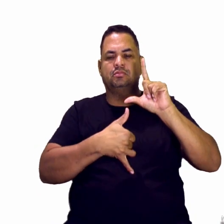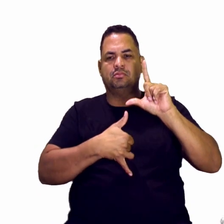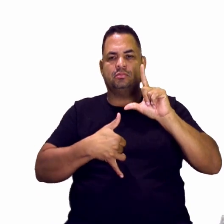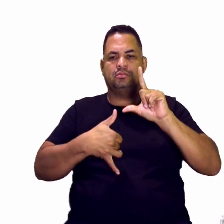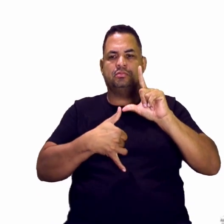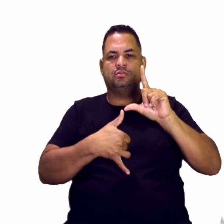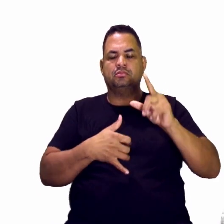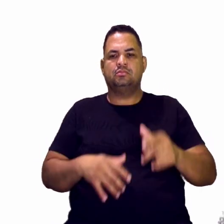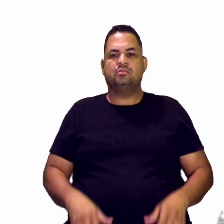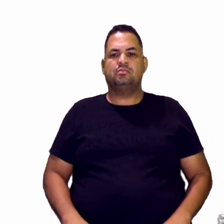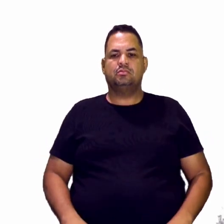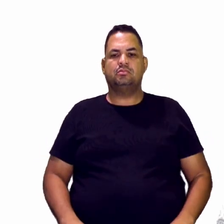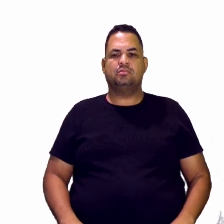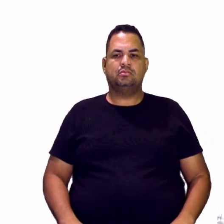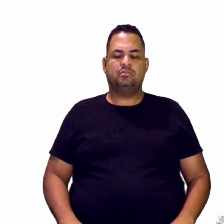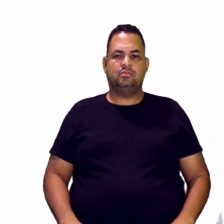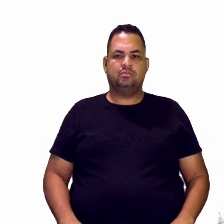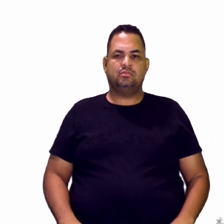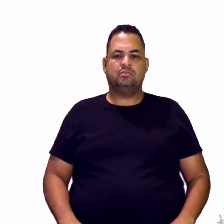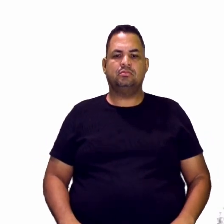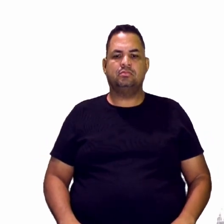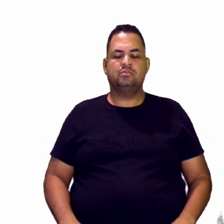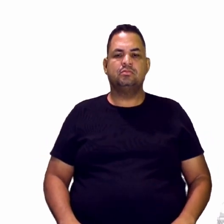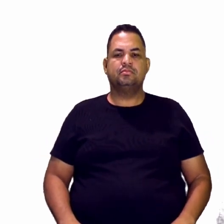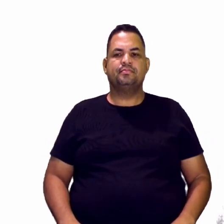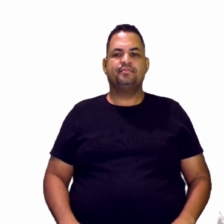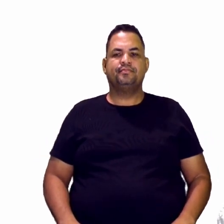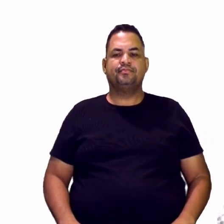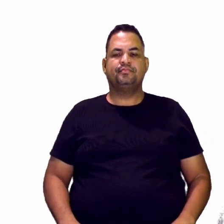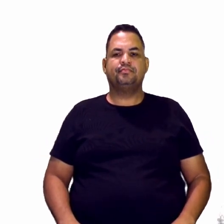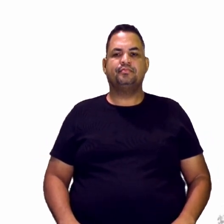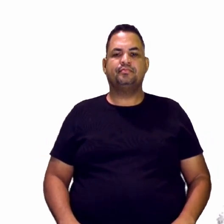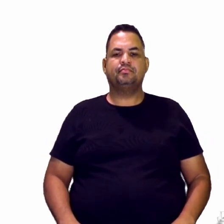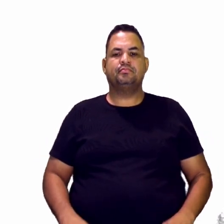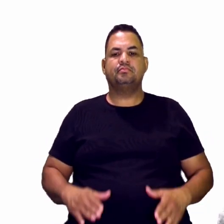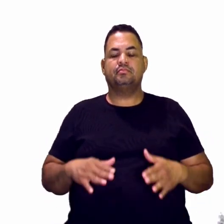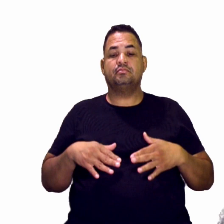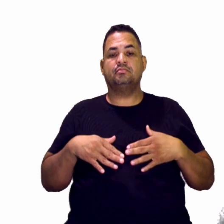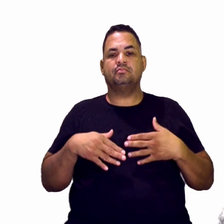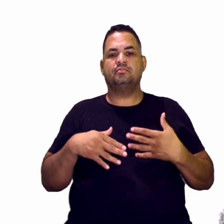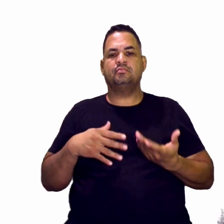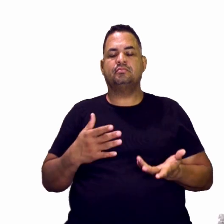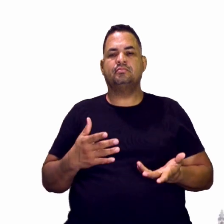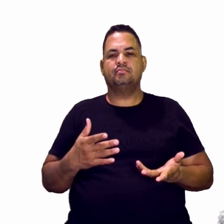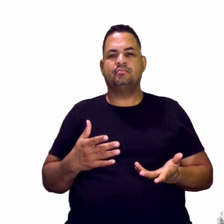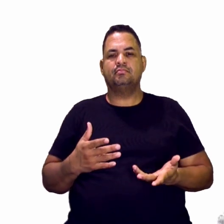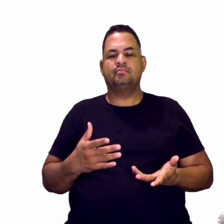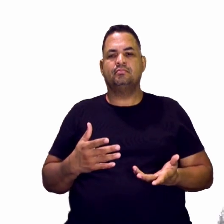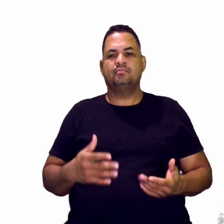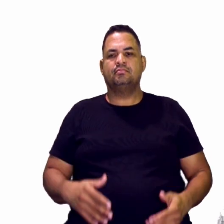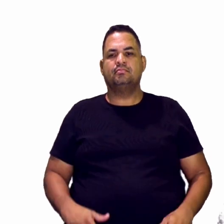Ou seja, ela é uma bicamada de gordura, tá? No qual ela,